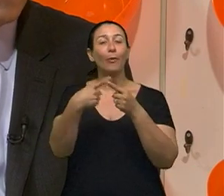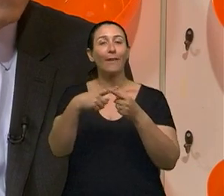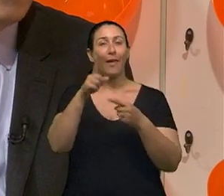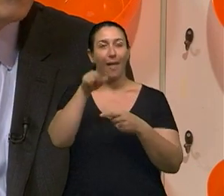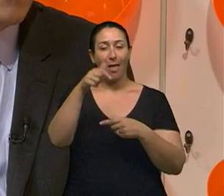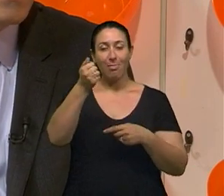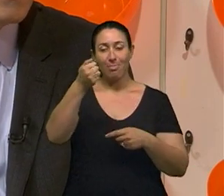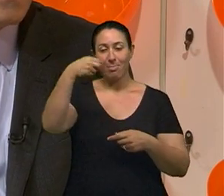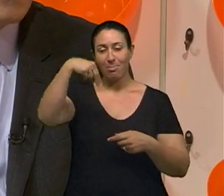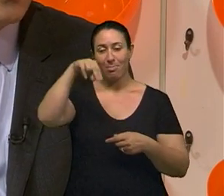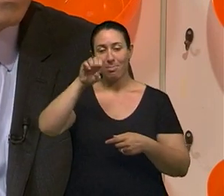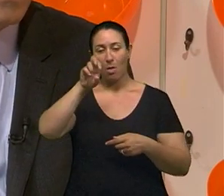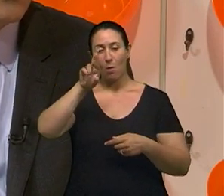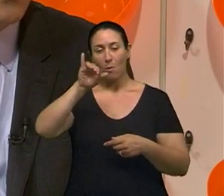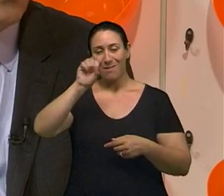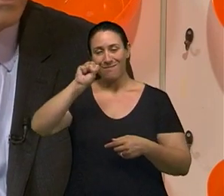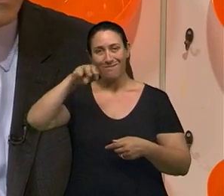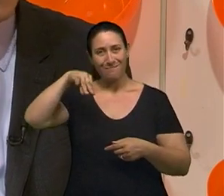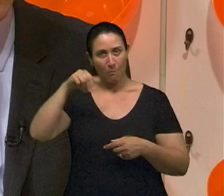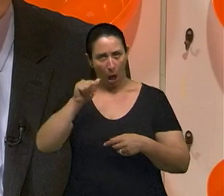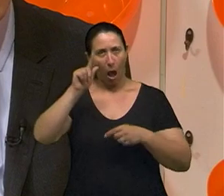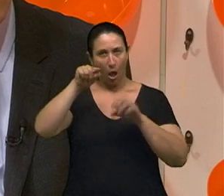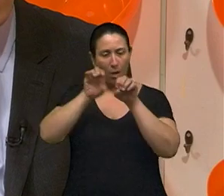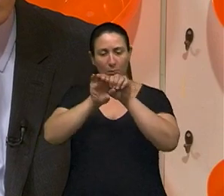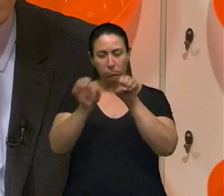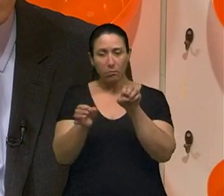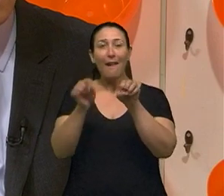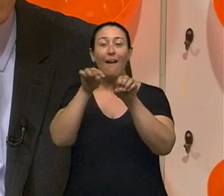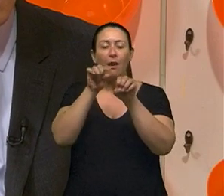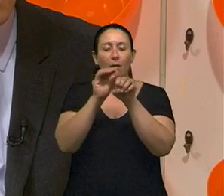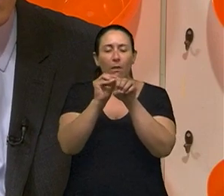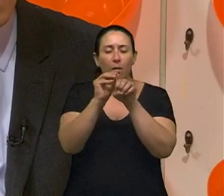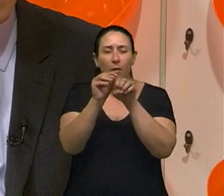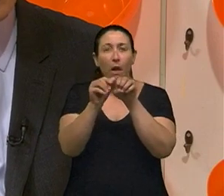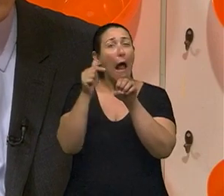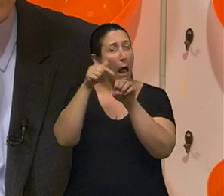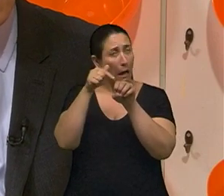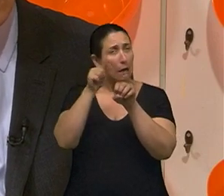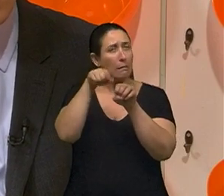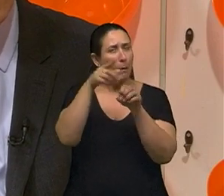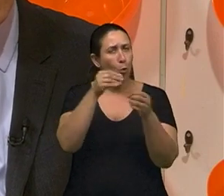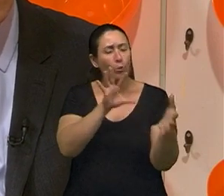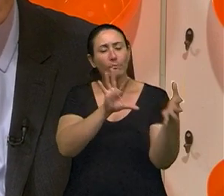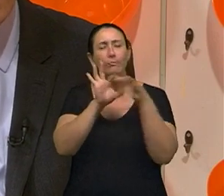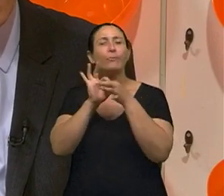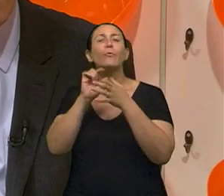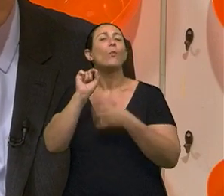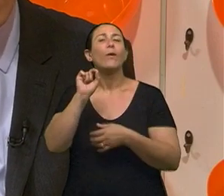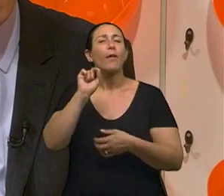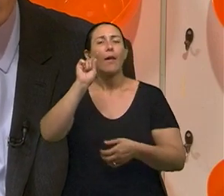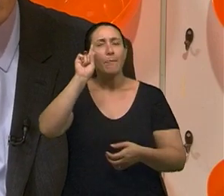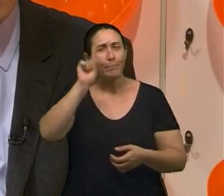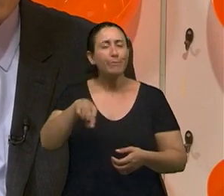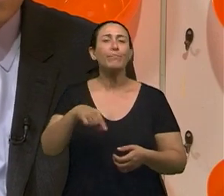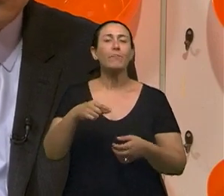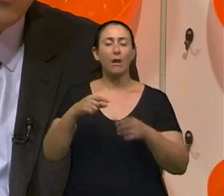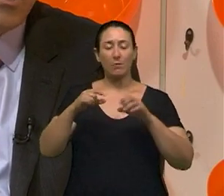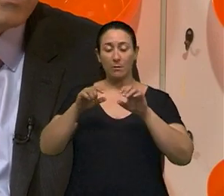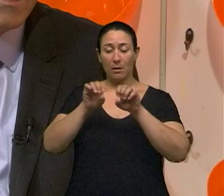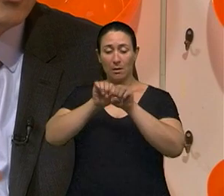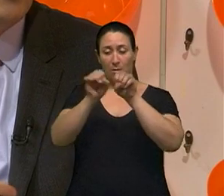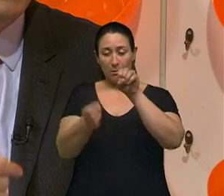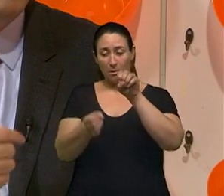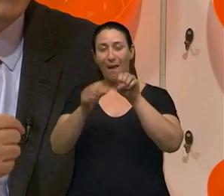da horta tá intimamente relacionado com a aterosclerose ah ok a aterosclerose é uma doença que ela pode